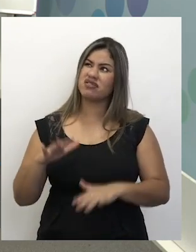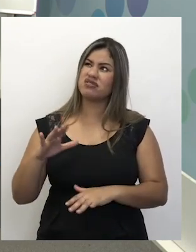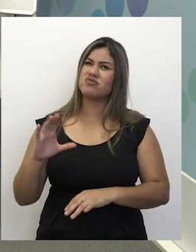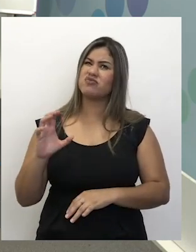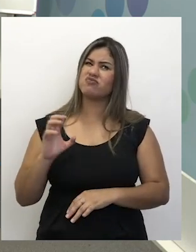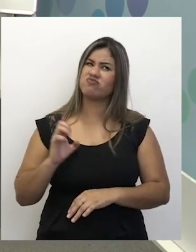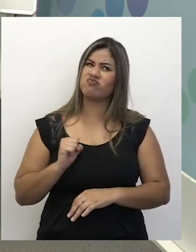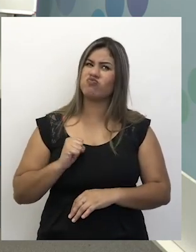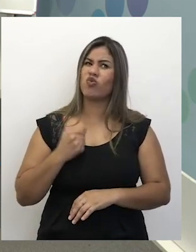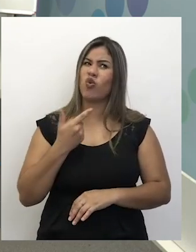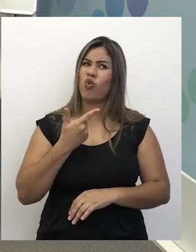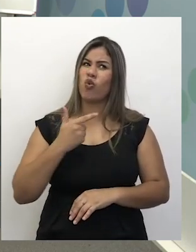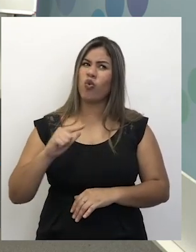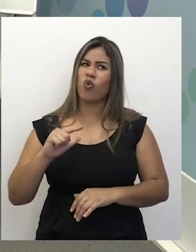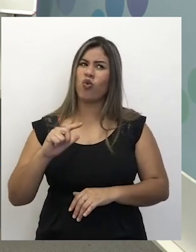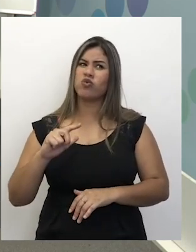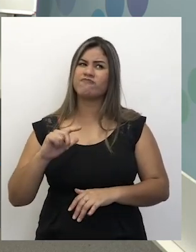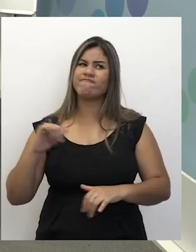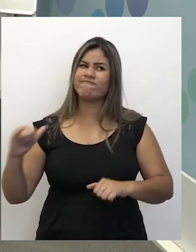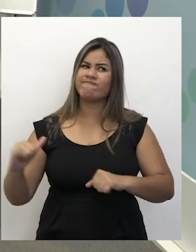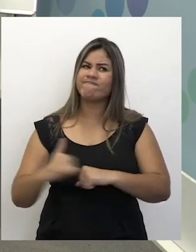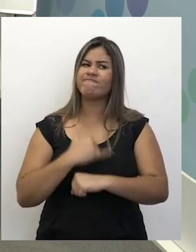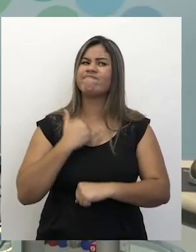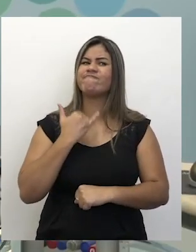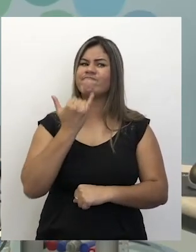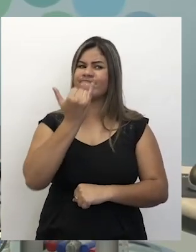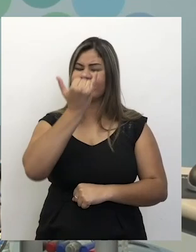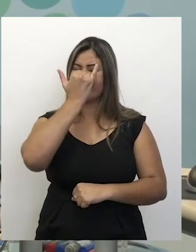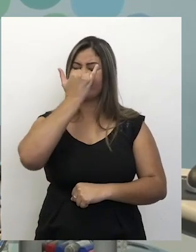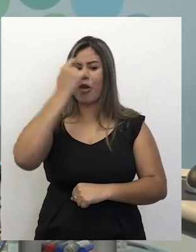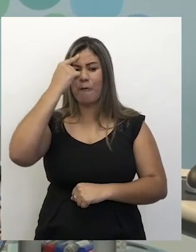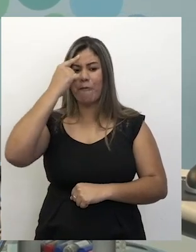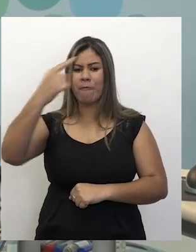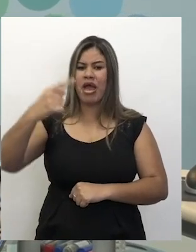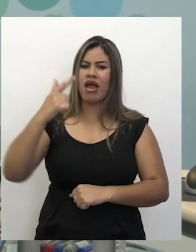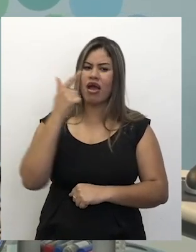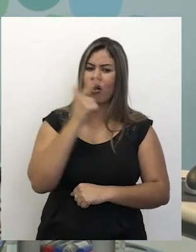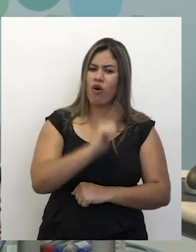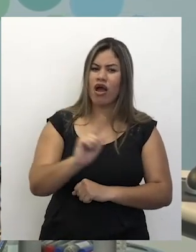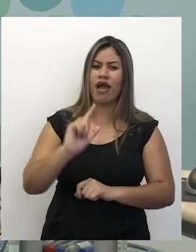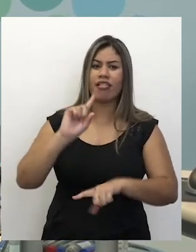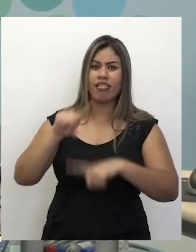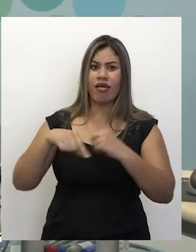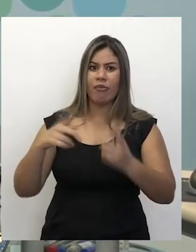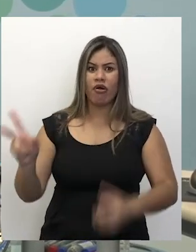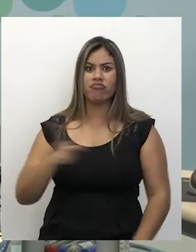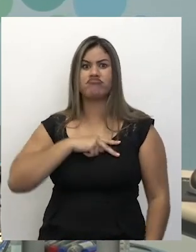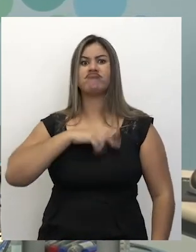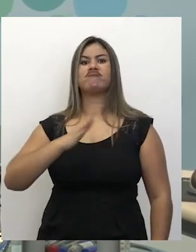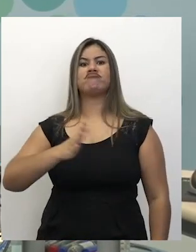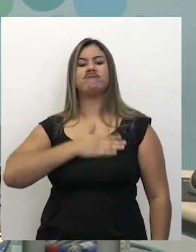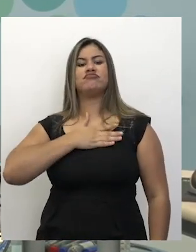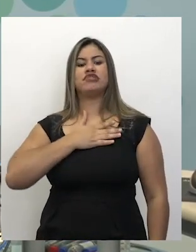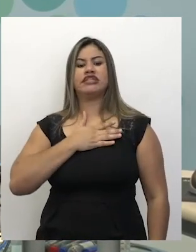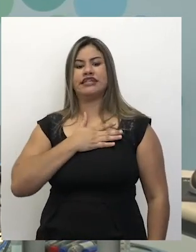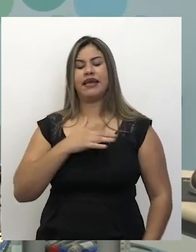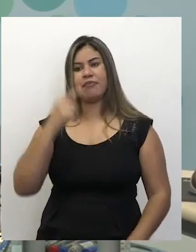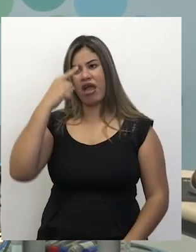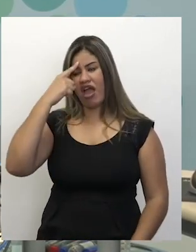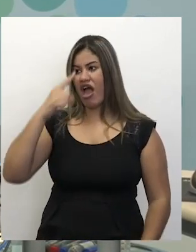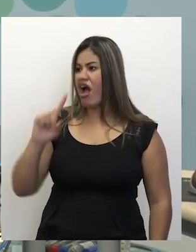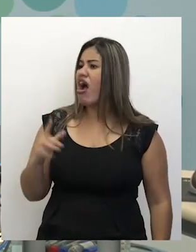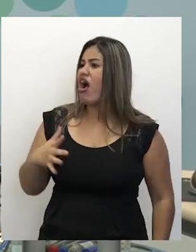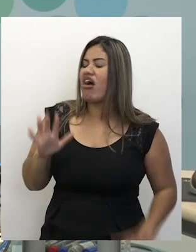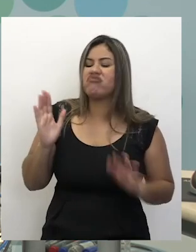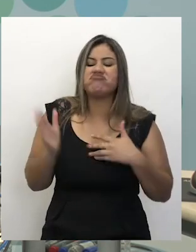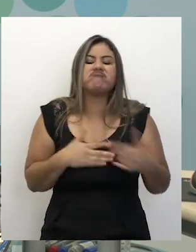amor sempre traz uma outra armadilha Quando você pensa que você tá preparado ele vem e te pega de surpresa e tem que eu já vou me preparar